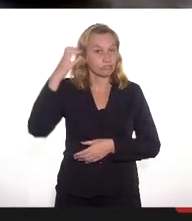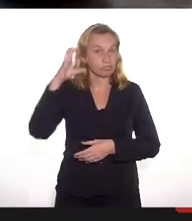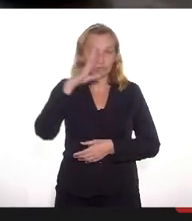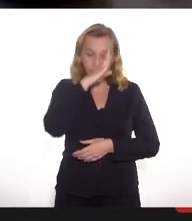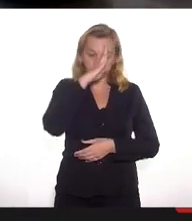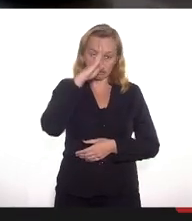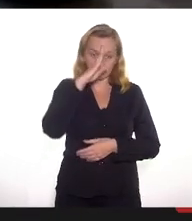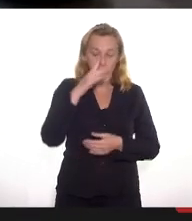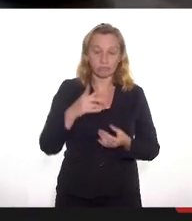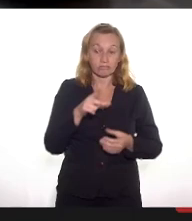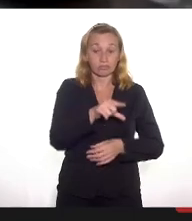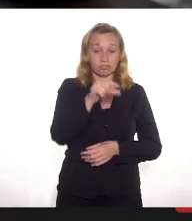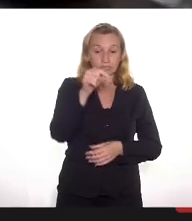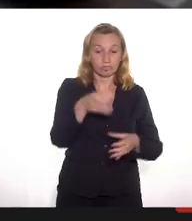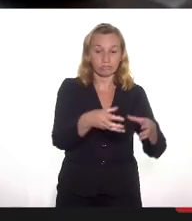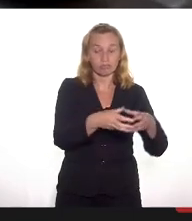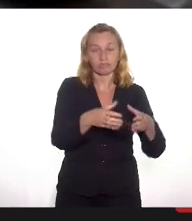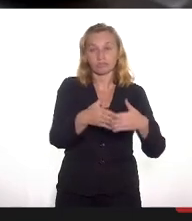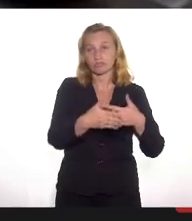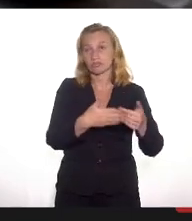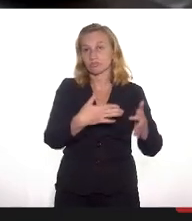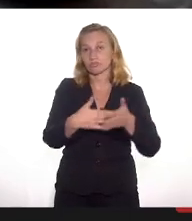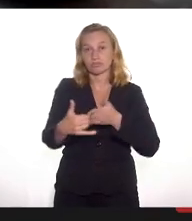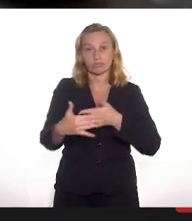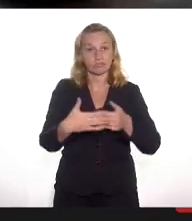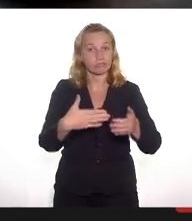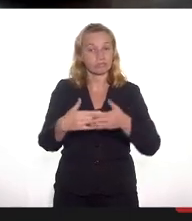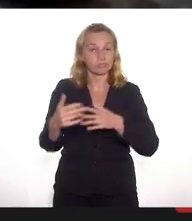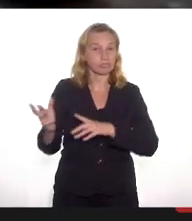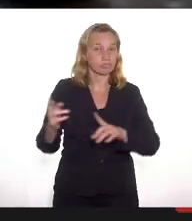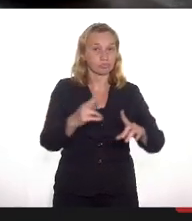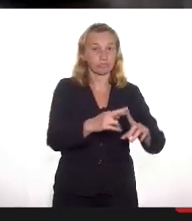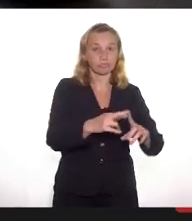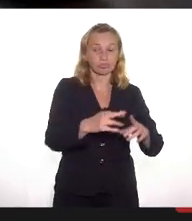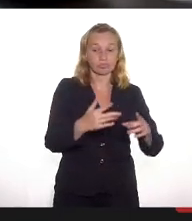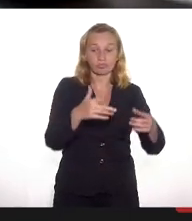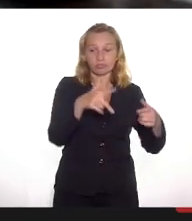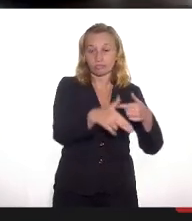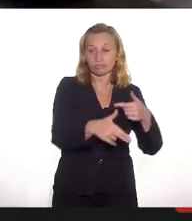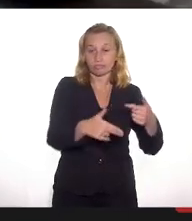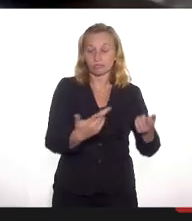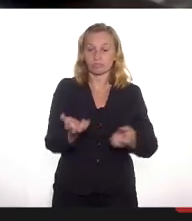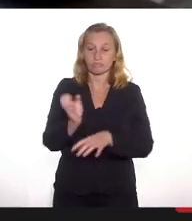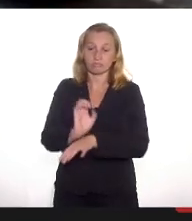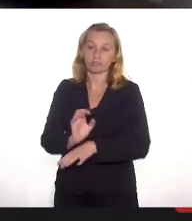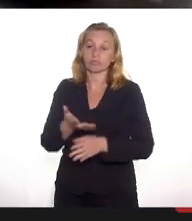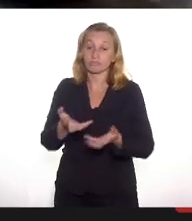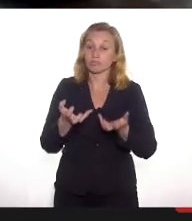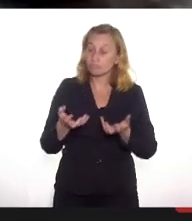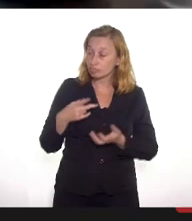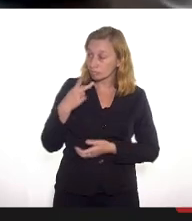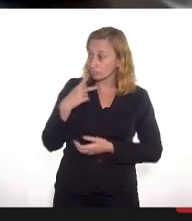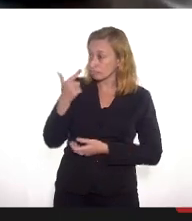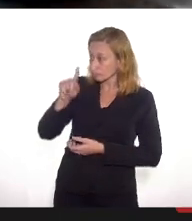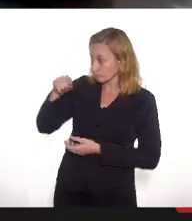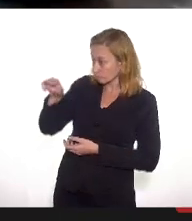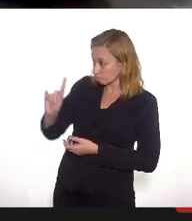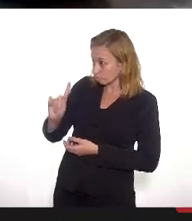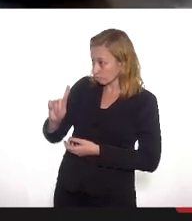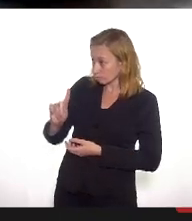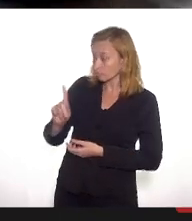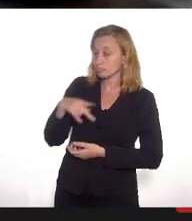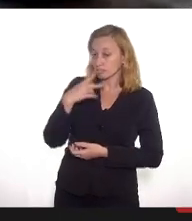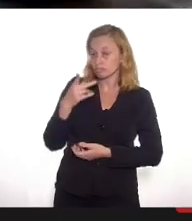academia para definir grupos e da qualquer diferença do Estadão em incluir juro eu queria deixar outra coisa cara